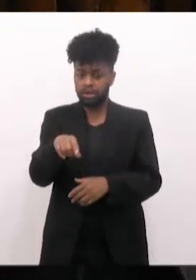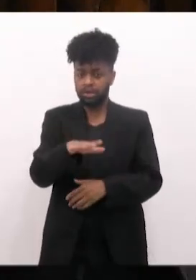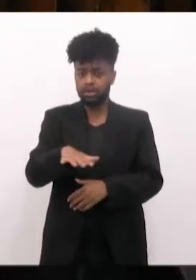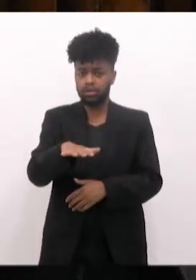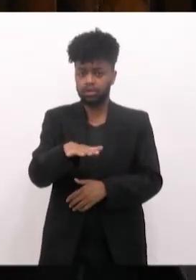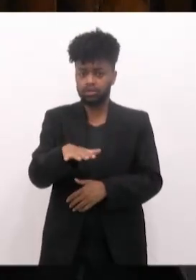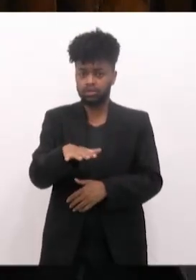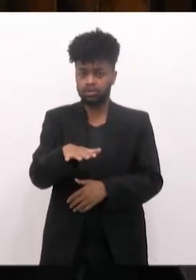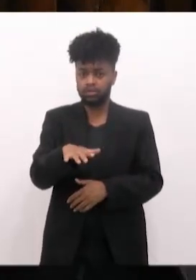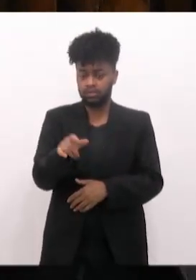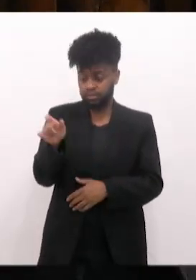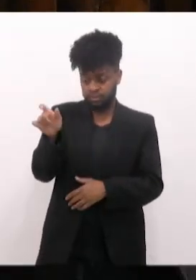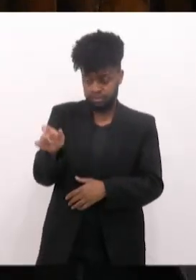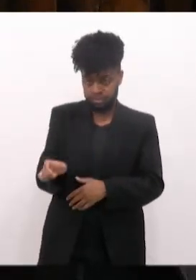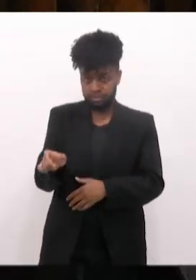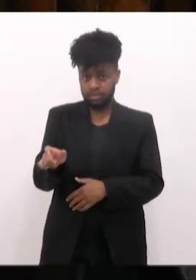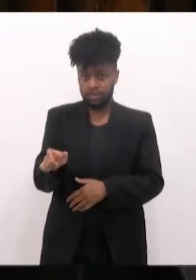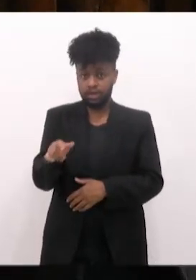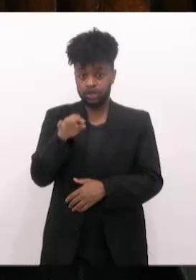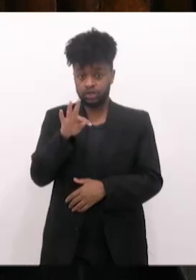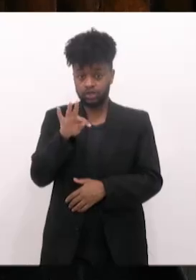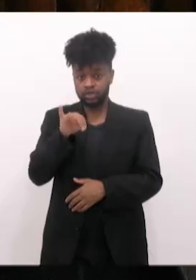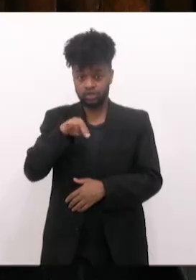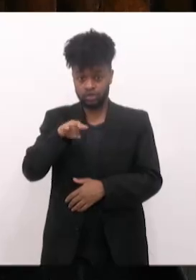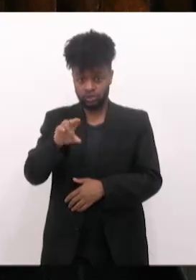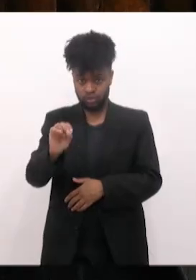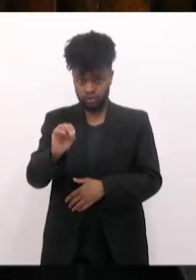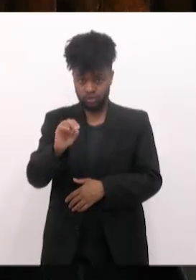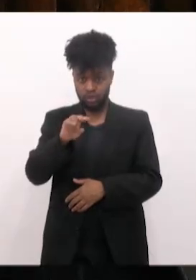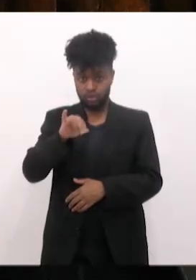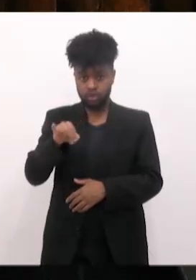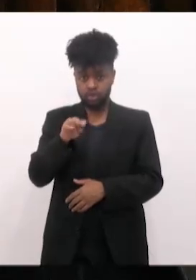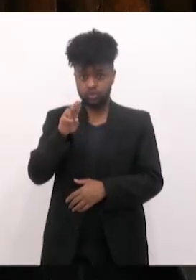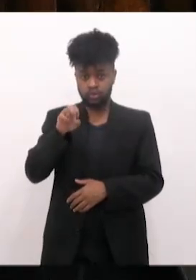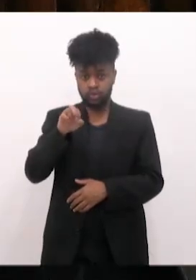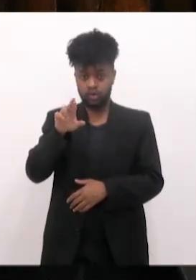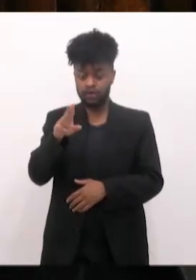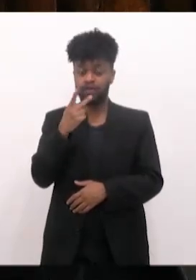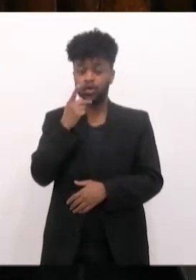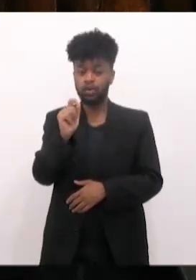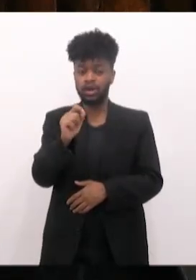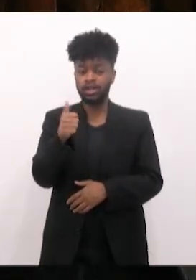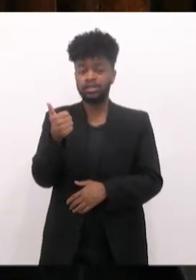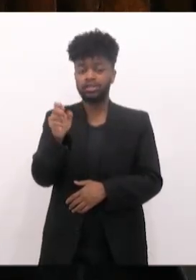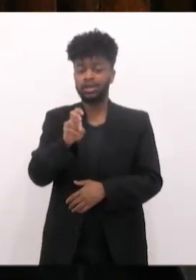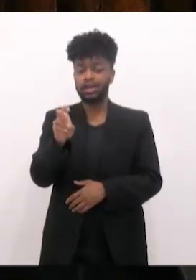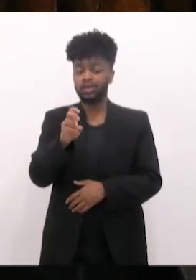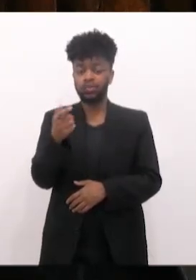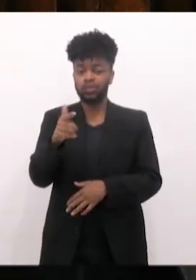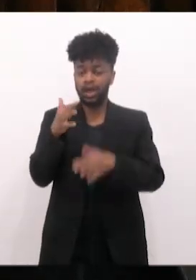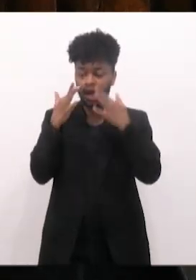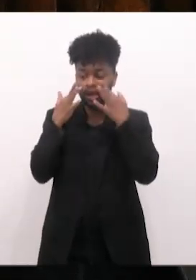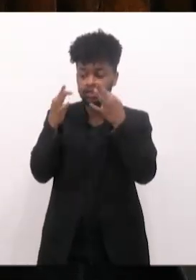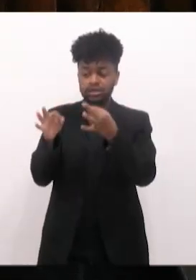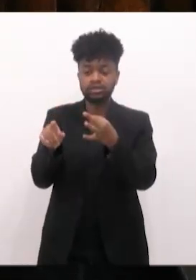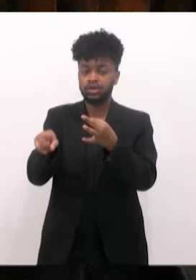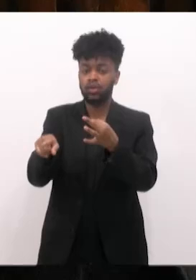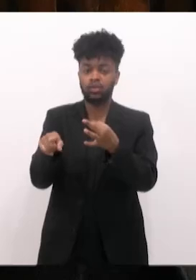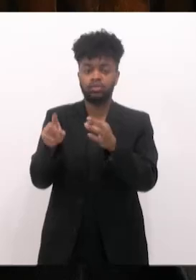um apresentador, Tino Júnior, falando que o 15º não estava dando atenção ao